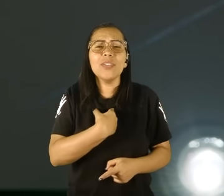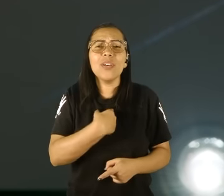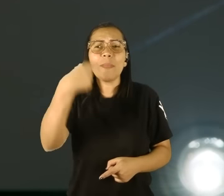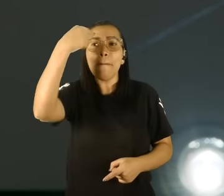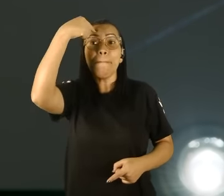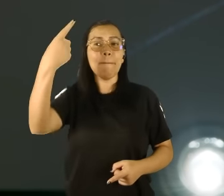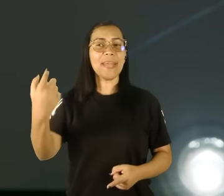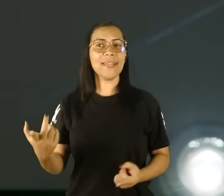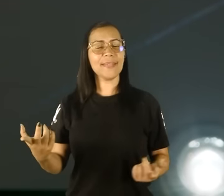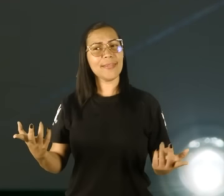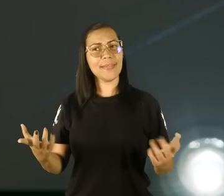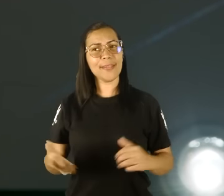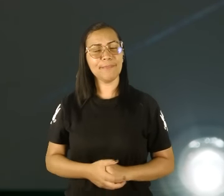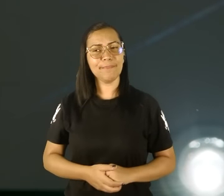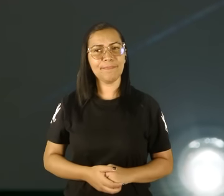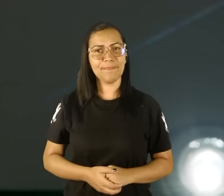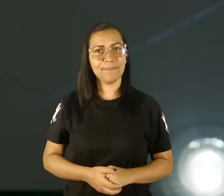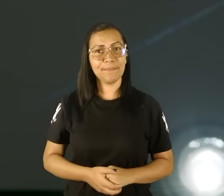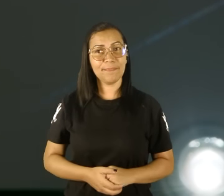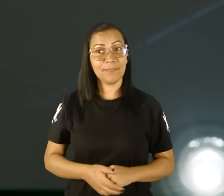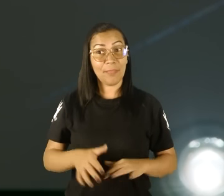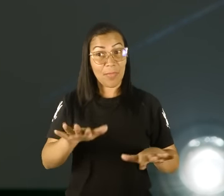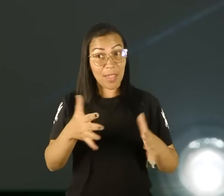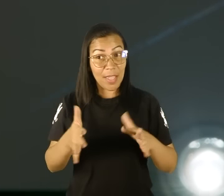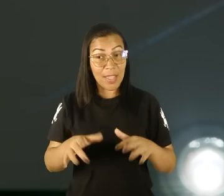tenha hoje é como Jacó, uma pedra.